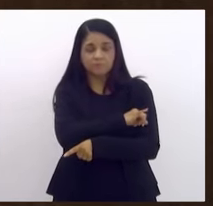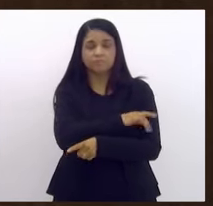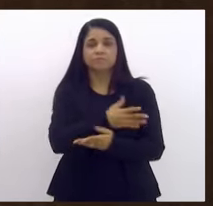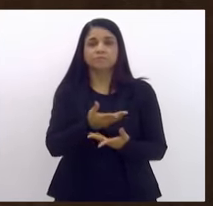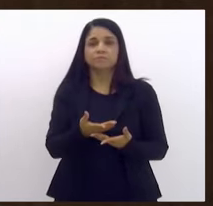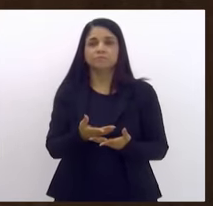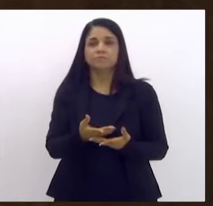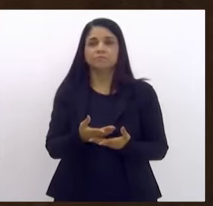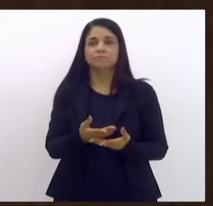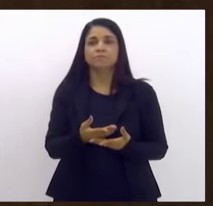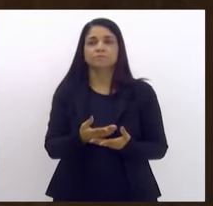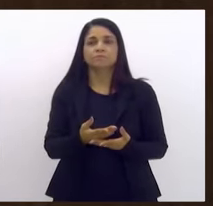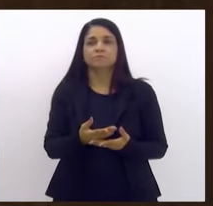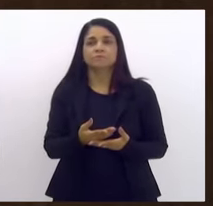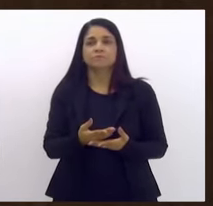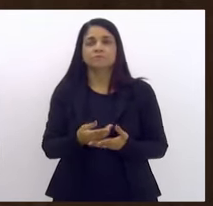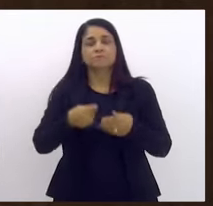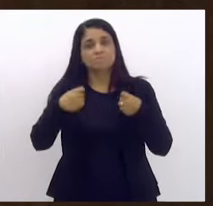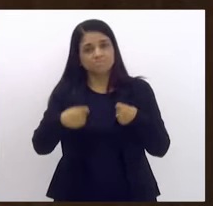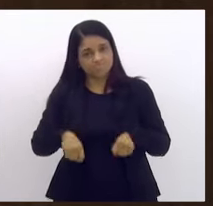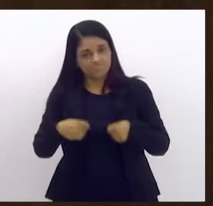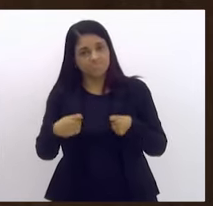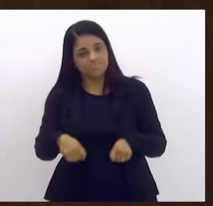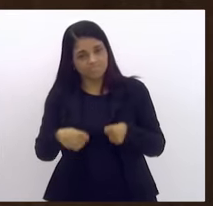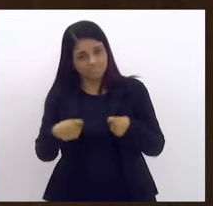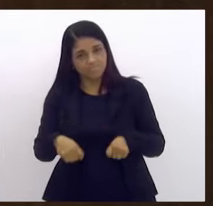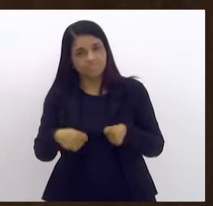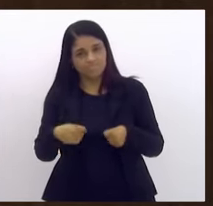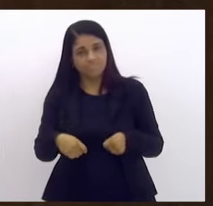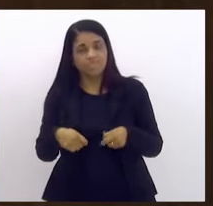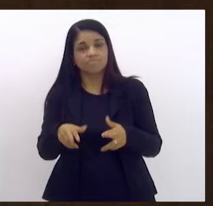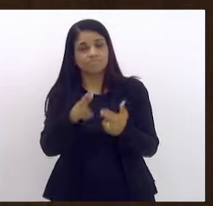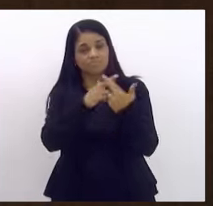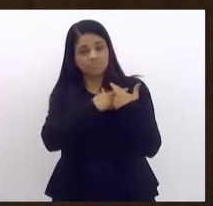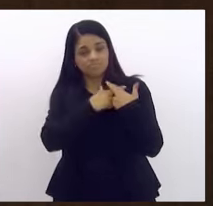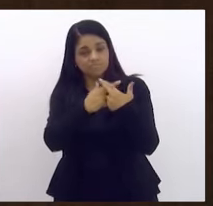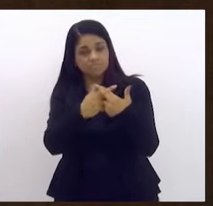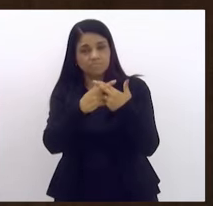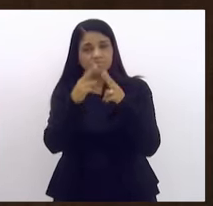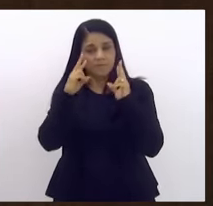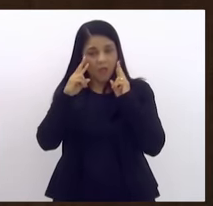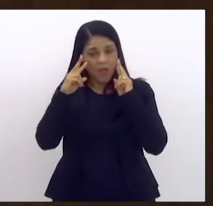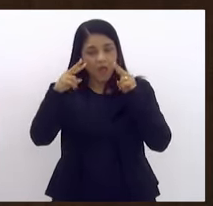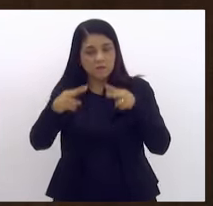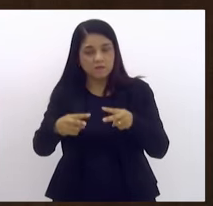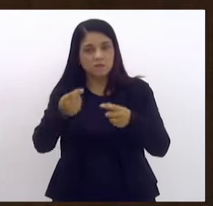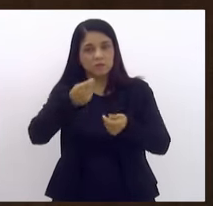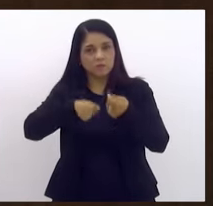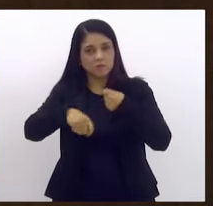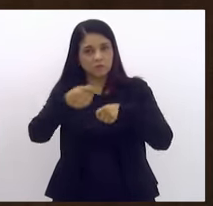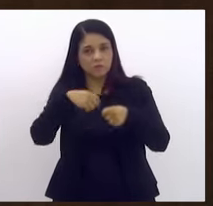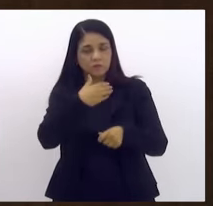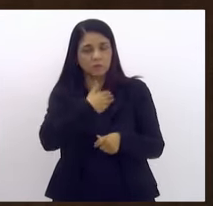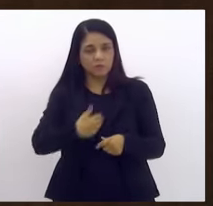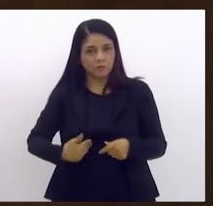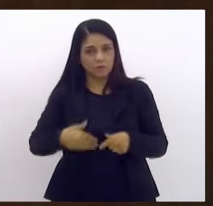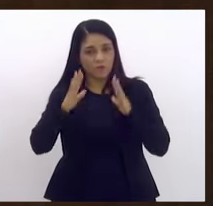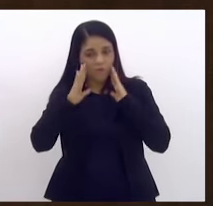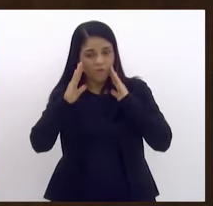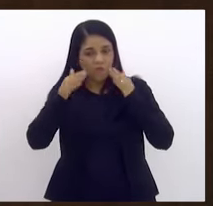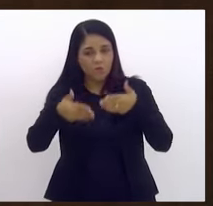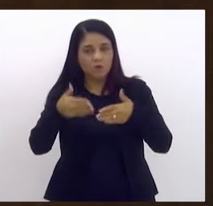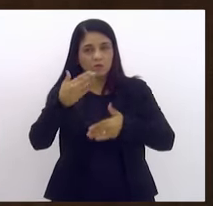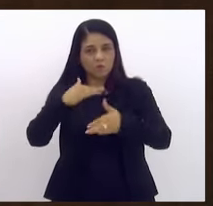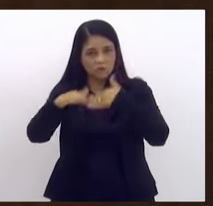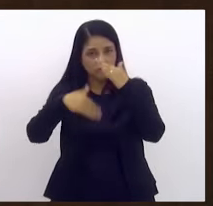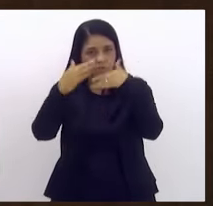leva à necessária e talvez responsável atenção da administração pública focada no